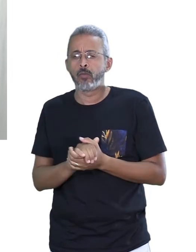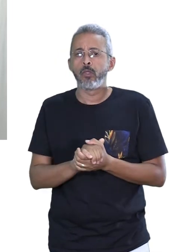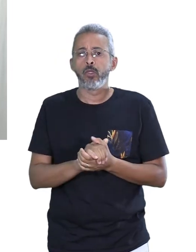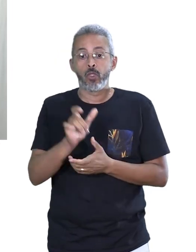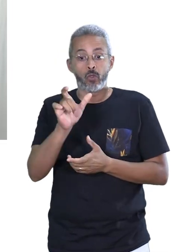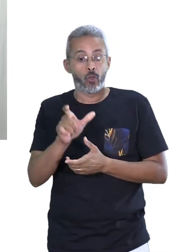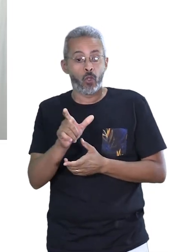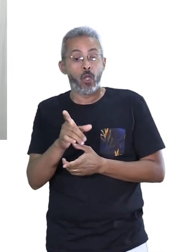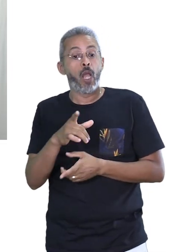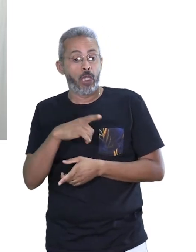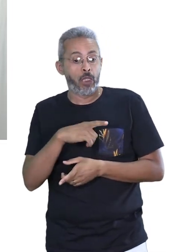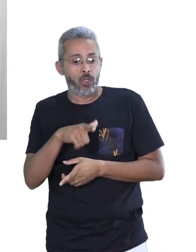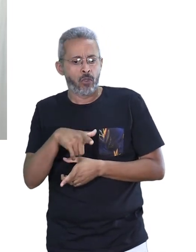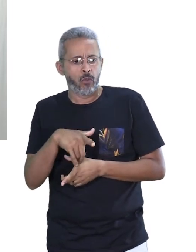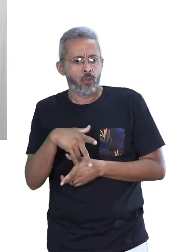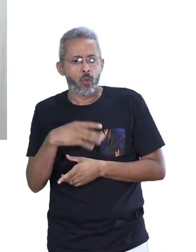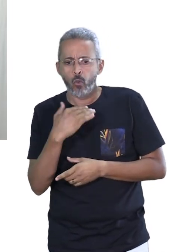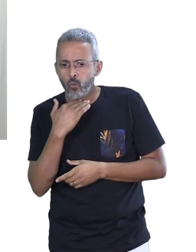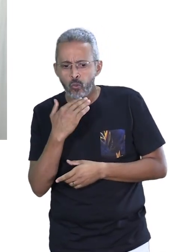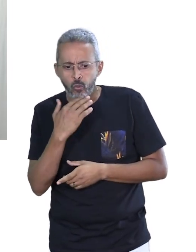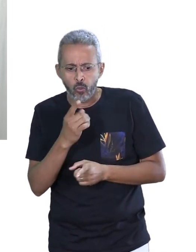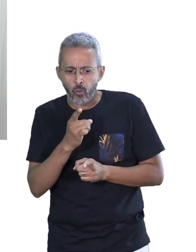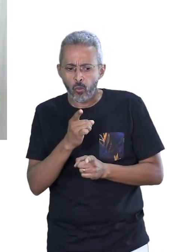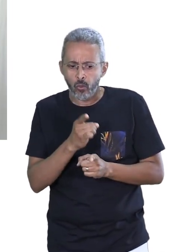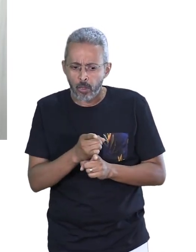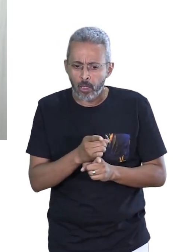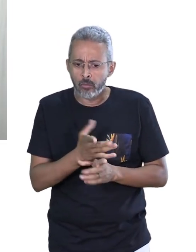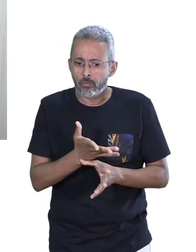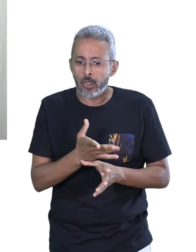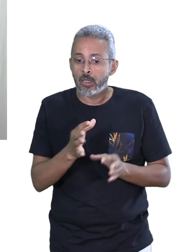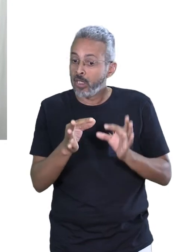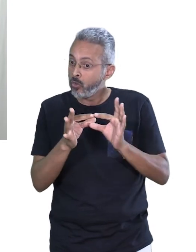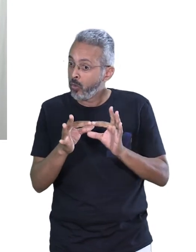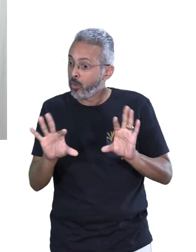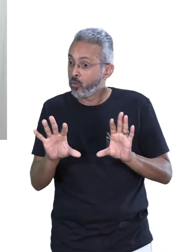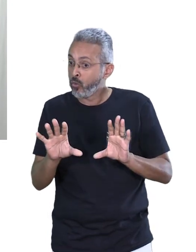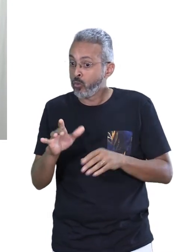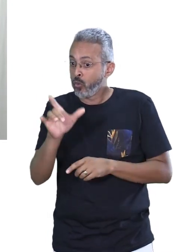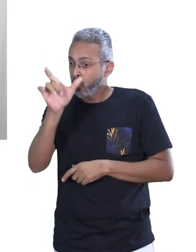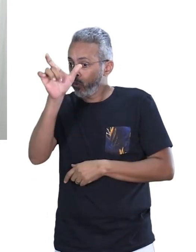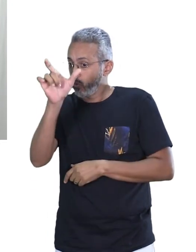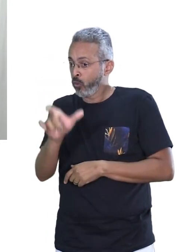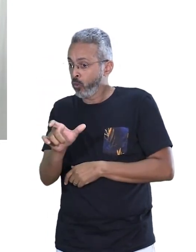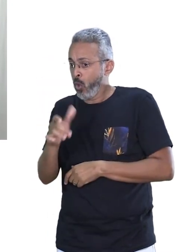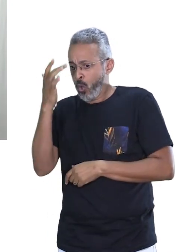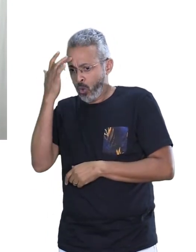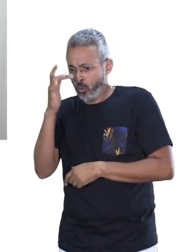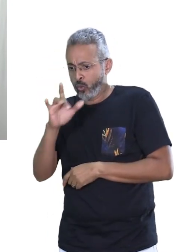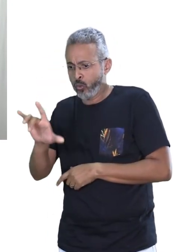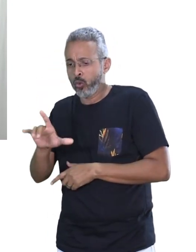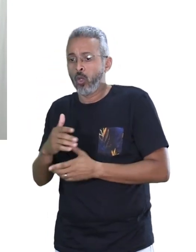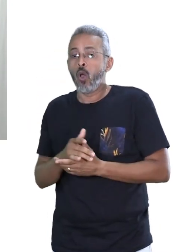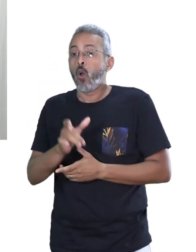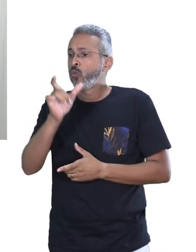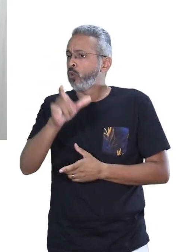o sujeito existe, só não é possível determiná-lo, nas orações com sujeito